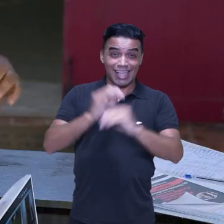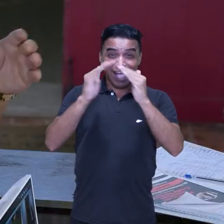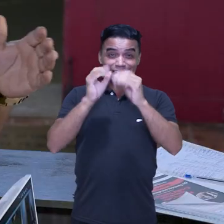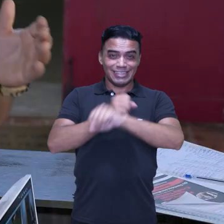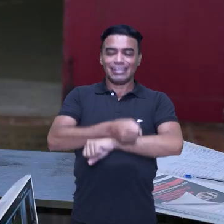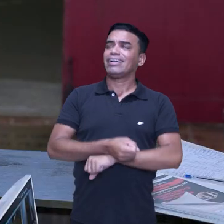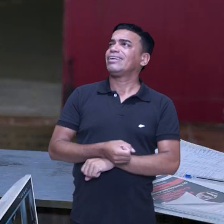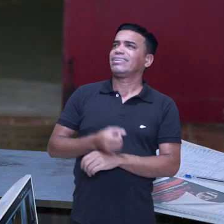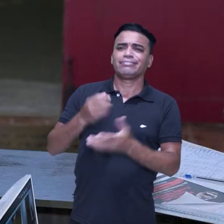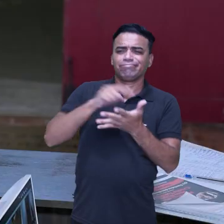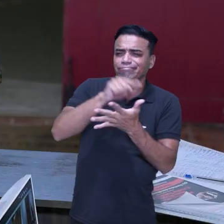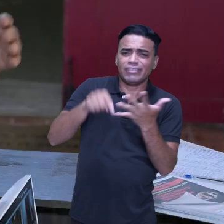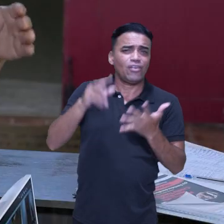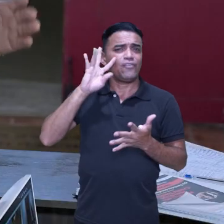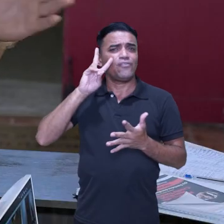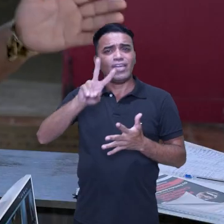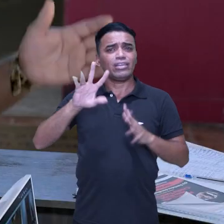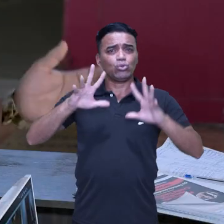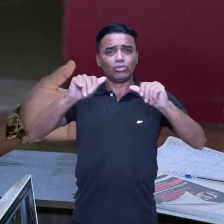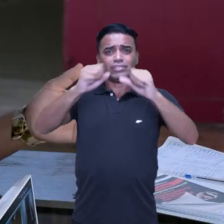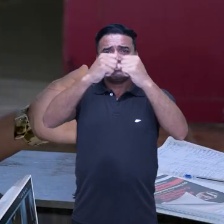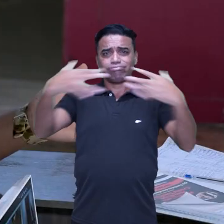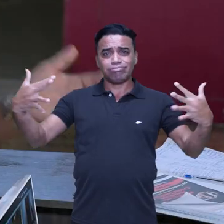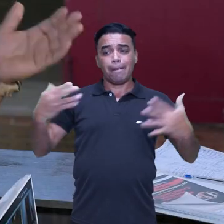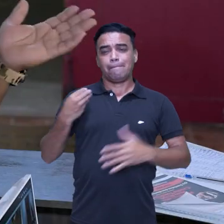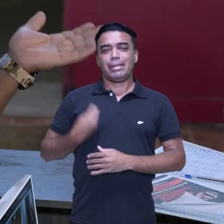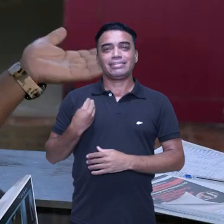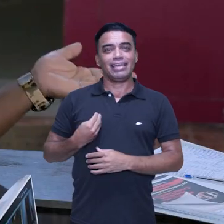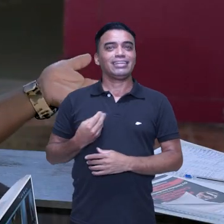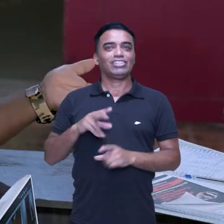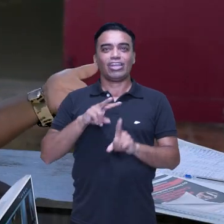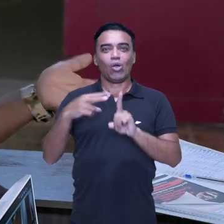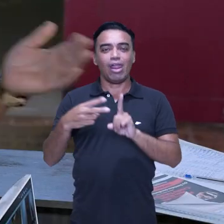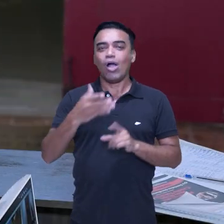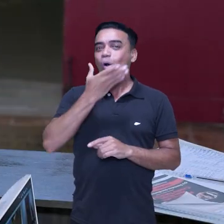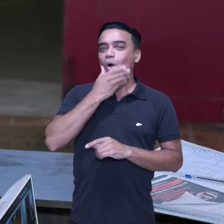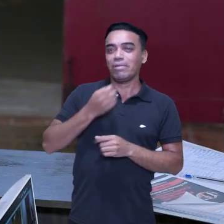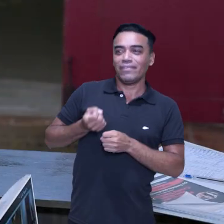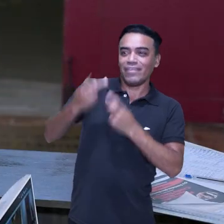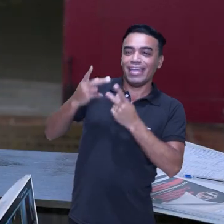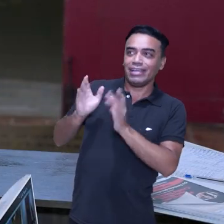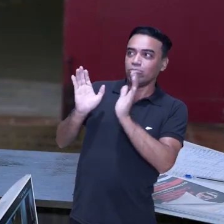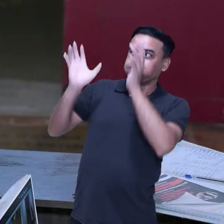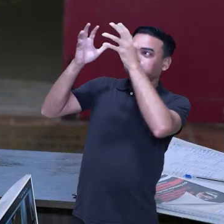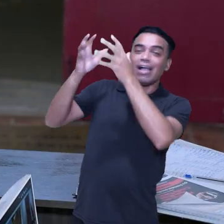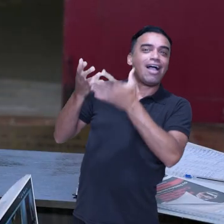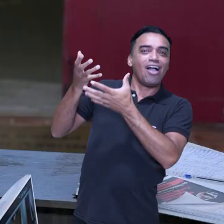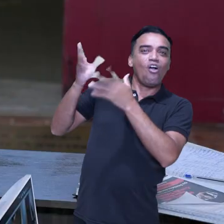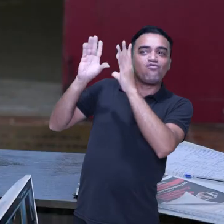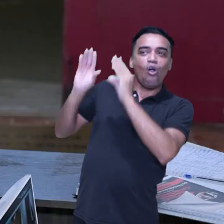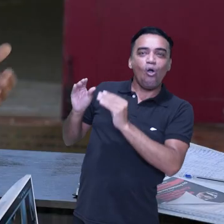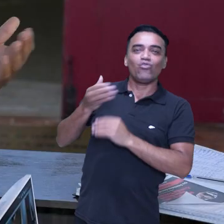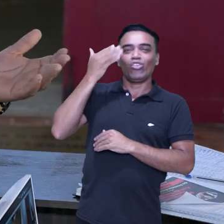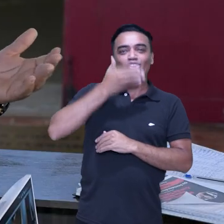assim, ver todos vocês aqui é o olhar da Rose. Né, o garoto do algodão doce, o menino do bombom, nossos parentes